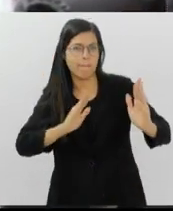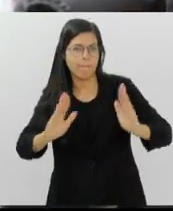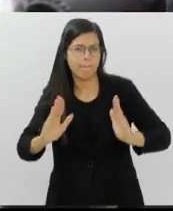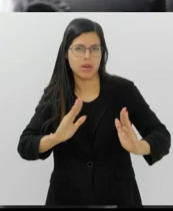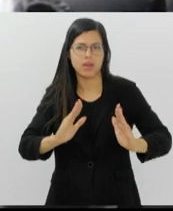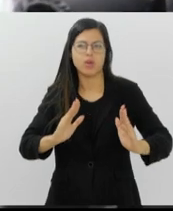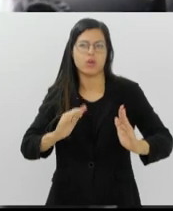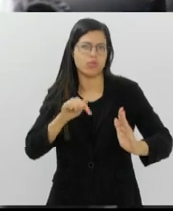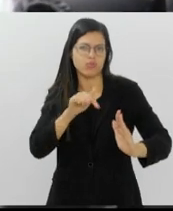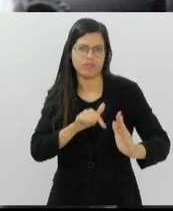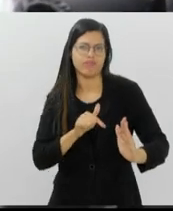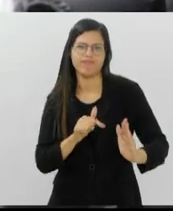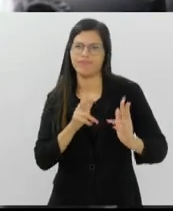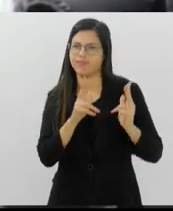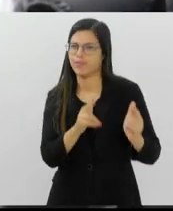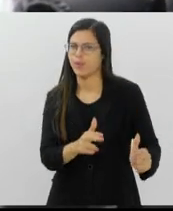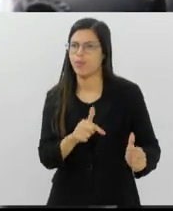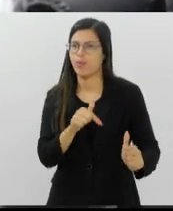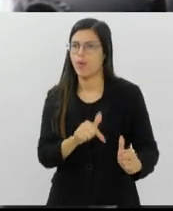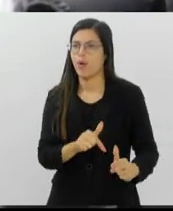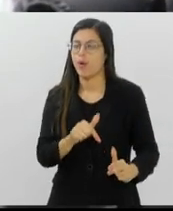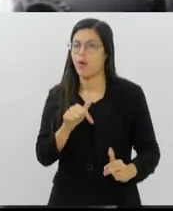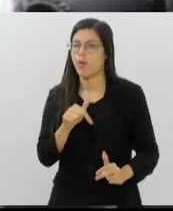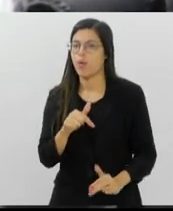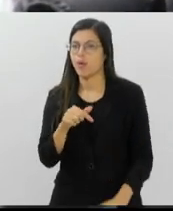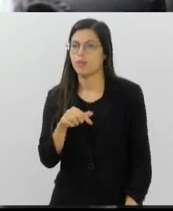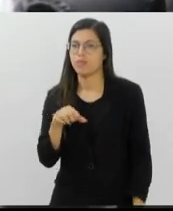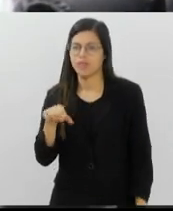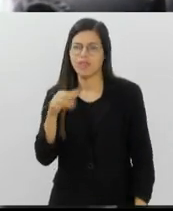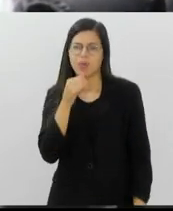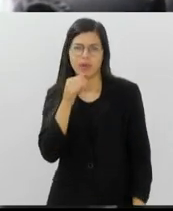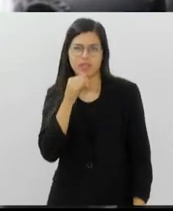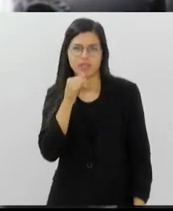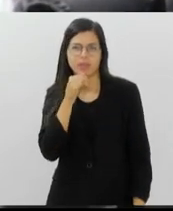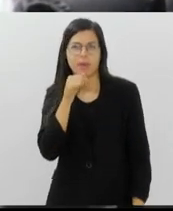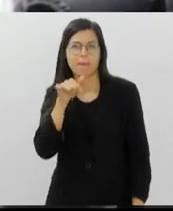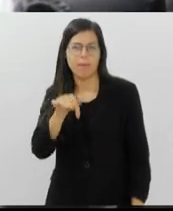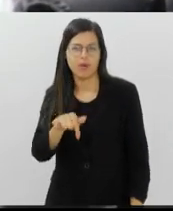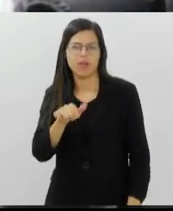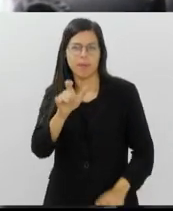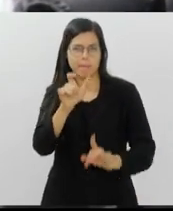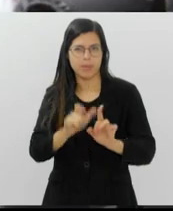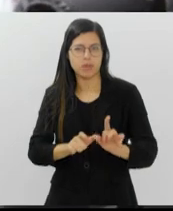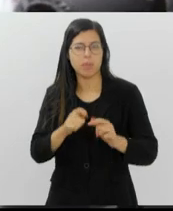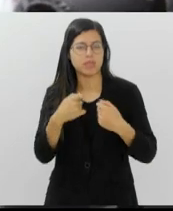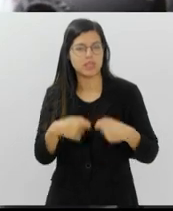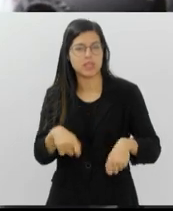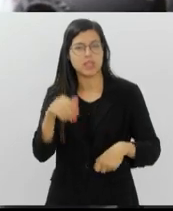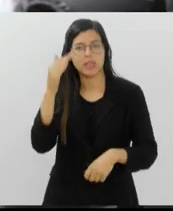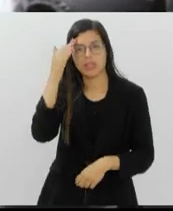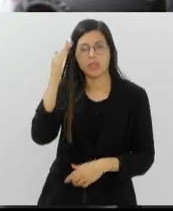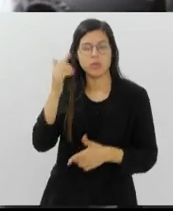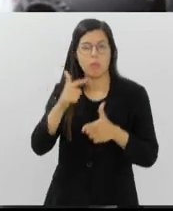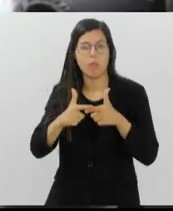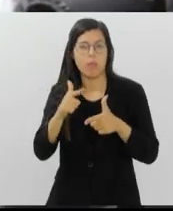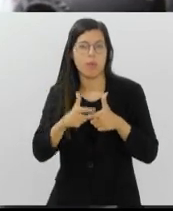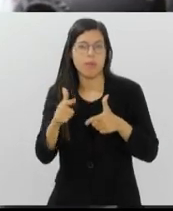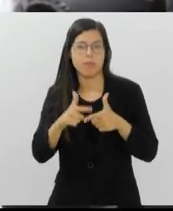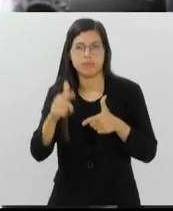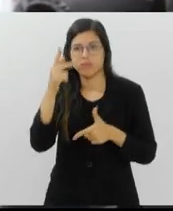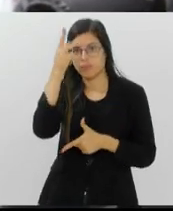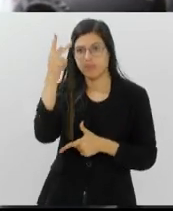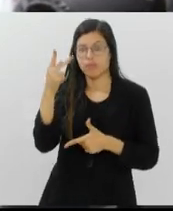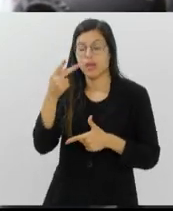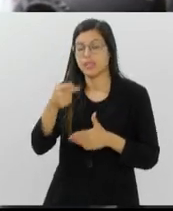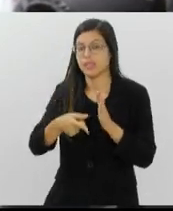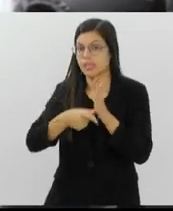RP ali, que, na verdade, além de ser policial militar, é policial, é médico, é psicólogo. Então, ele tem que entender o problema das pessoas, mas a gente primeiro tem que entender